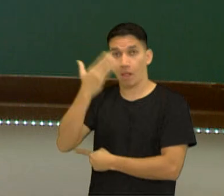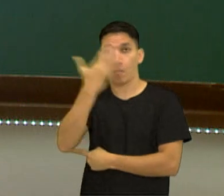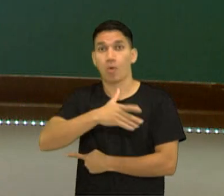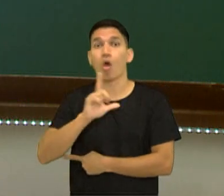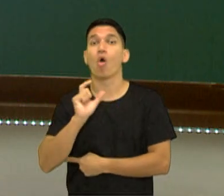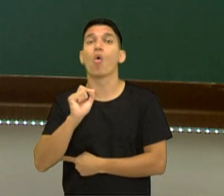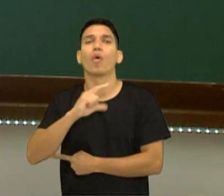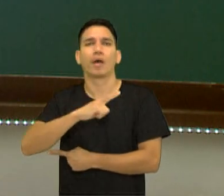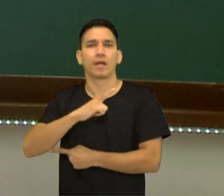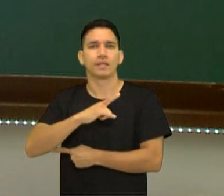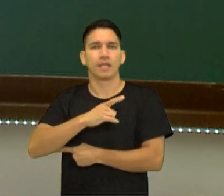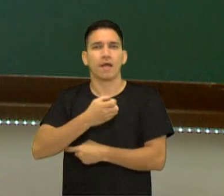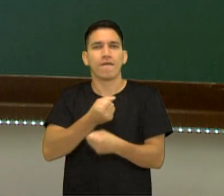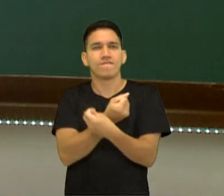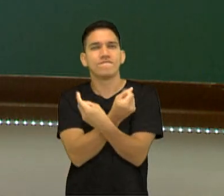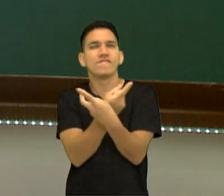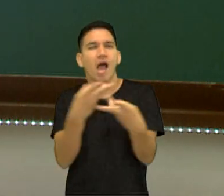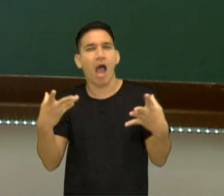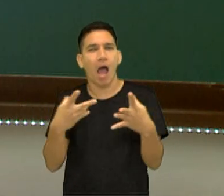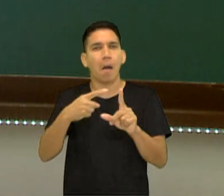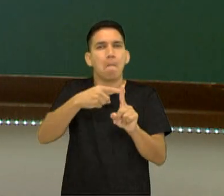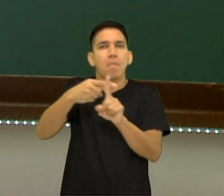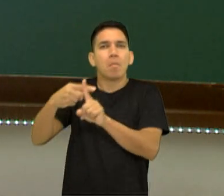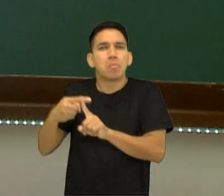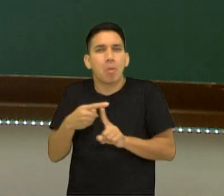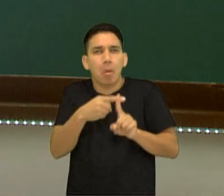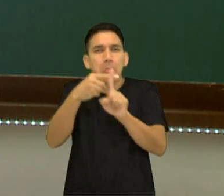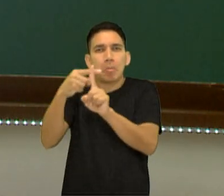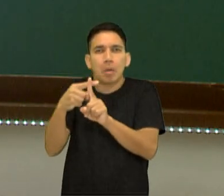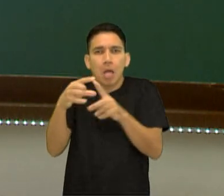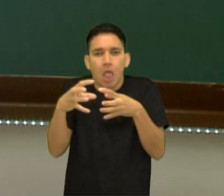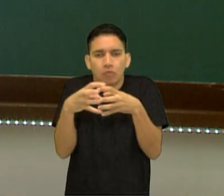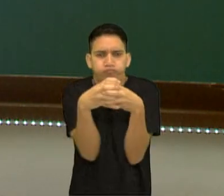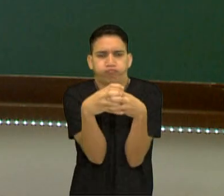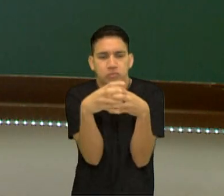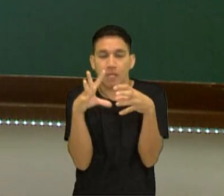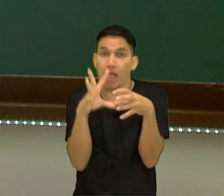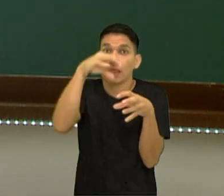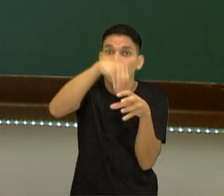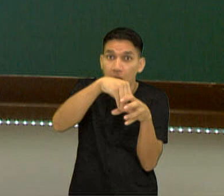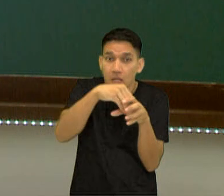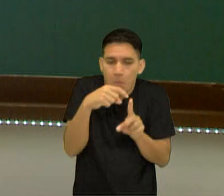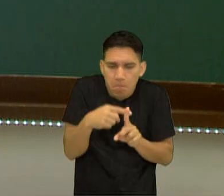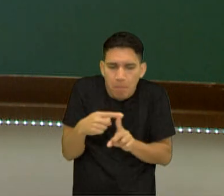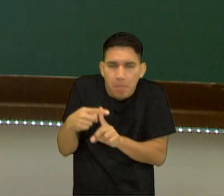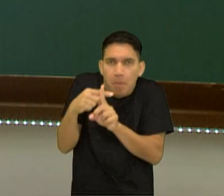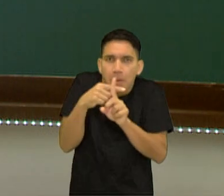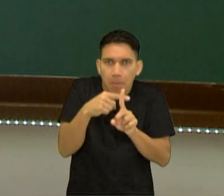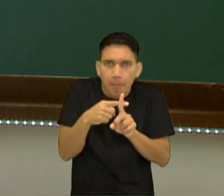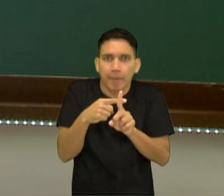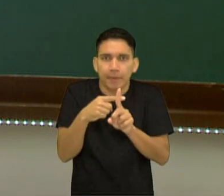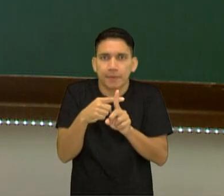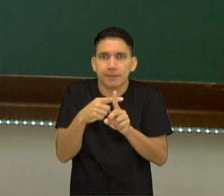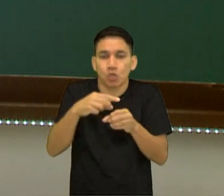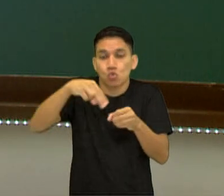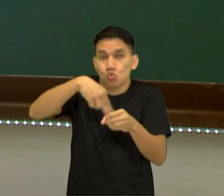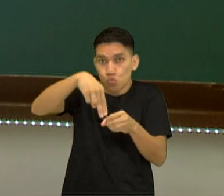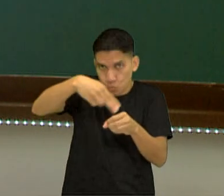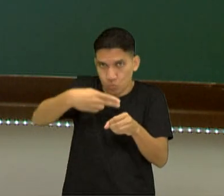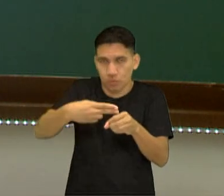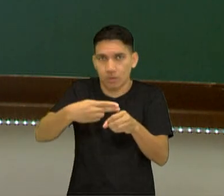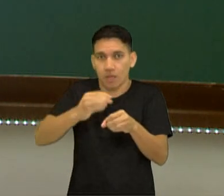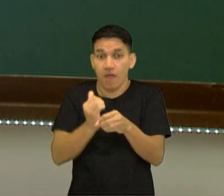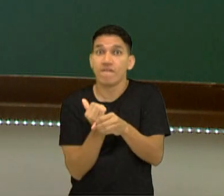um monte de partícula positiva num espaço restrito ali que é o núcleo. A gente precisava ter uma carga negativa para dar uma